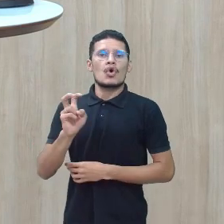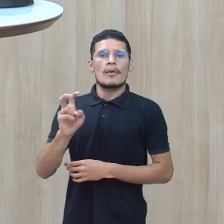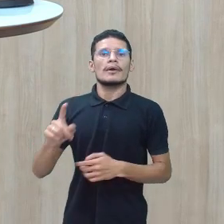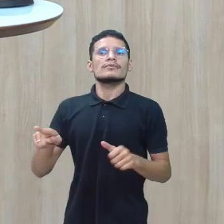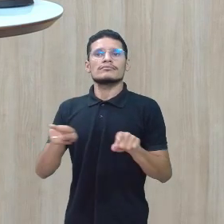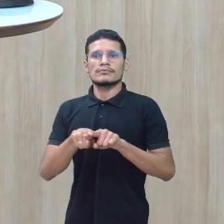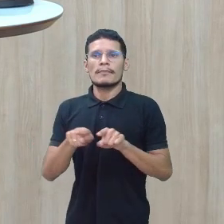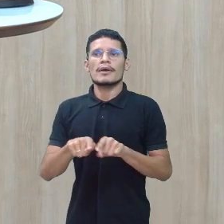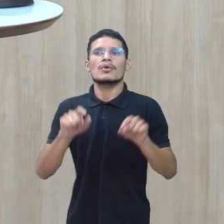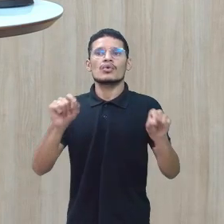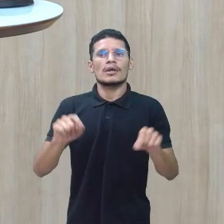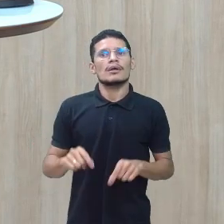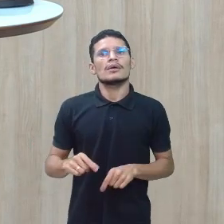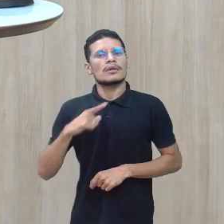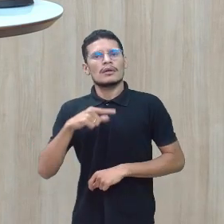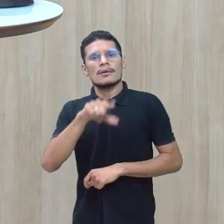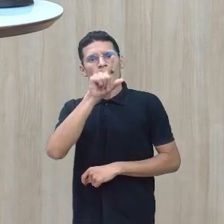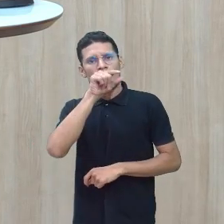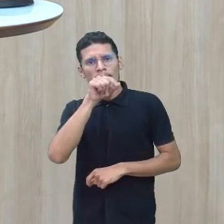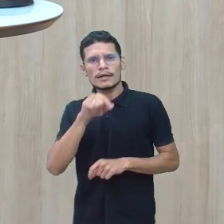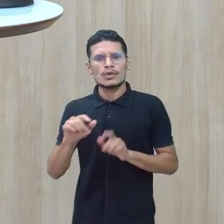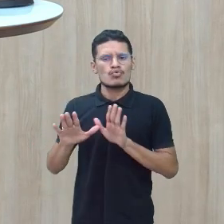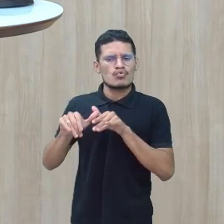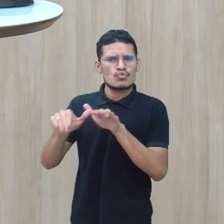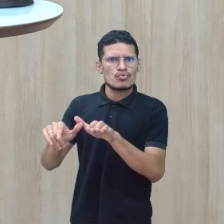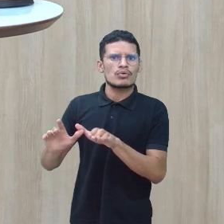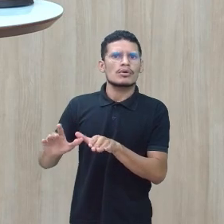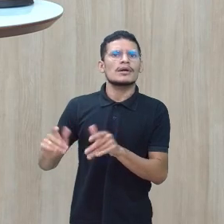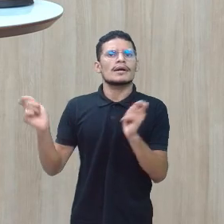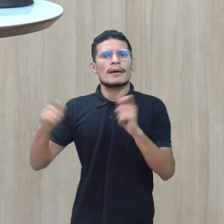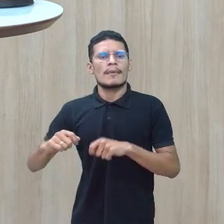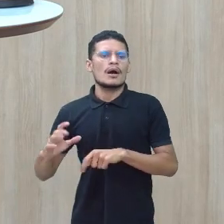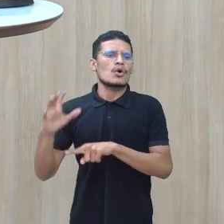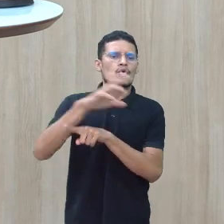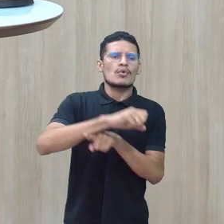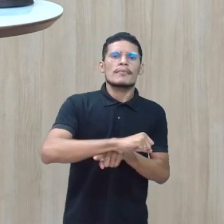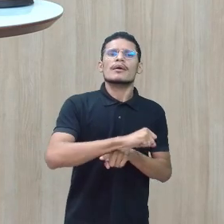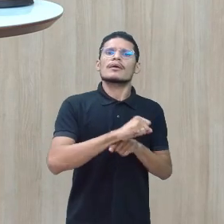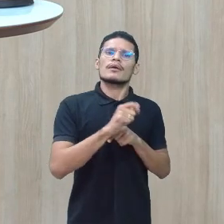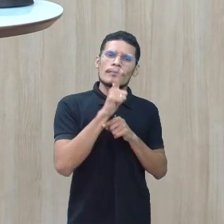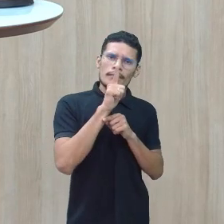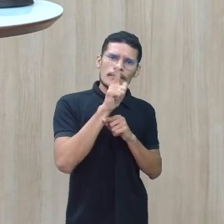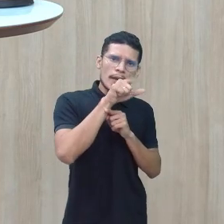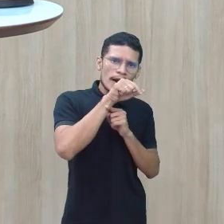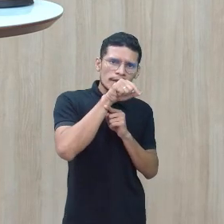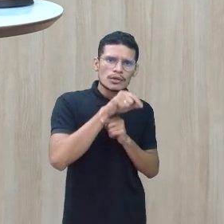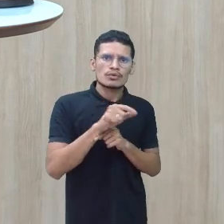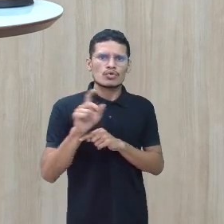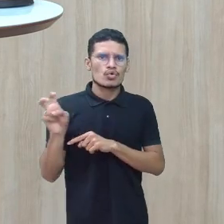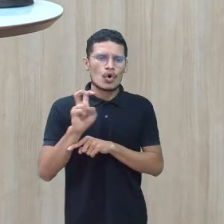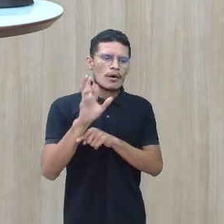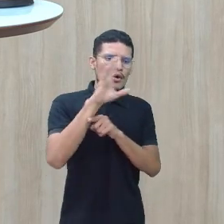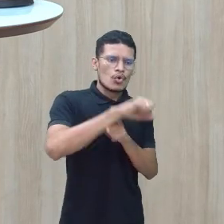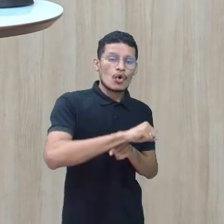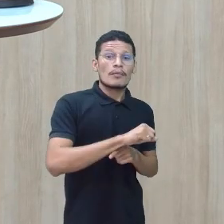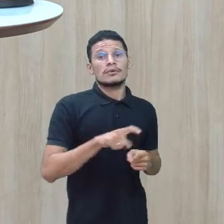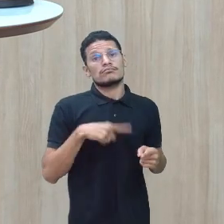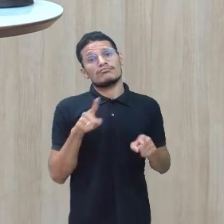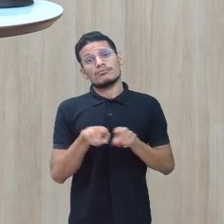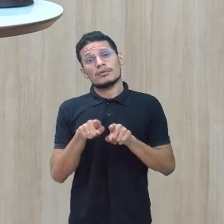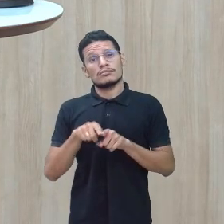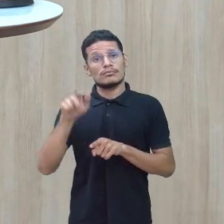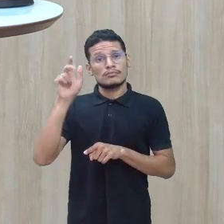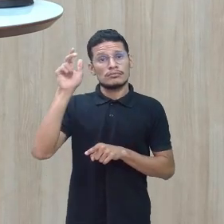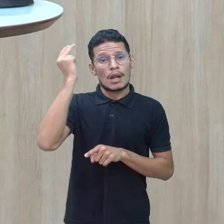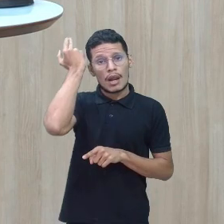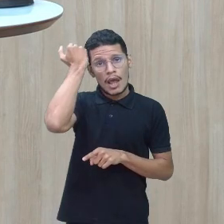o gavião, a cobra que pode comer o pássaro, né? Aqui nós temos o lebre e aqui nós temos o lobo. E